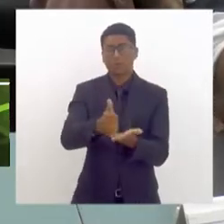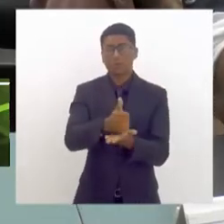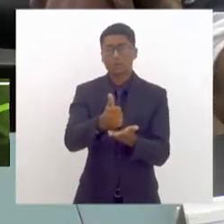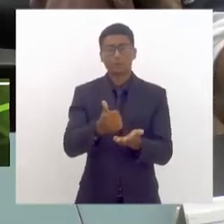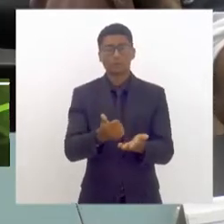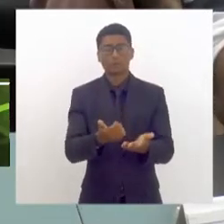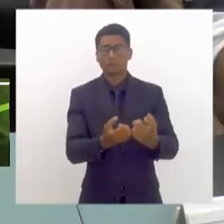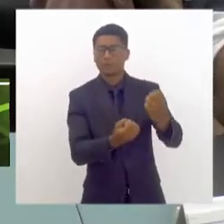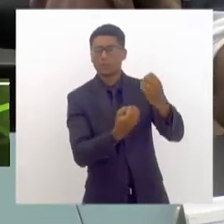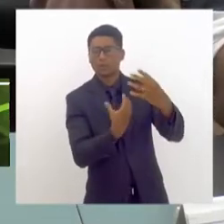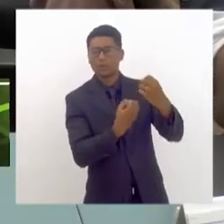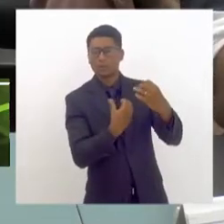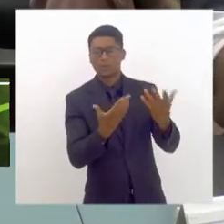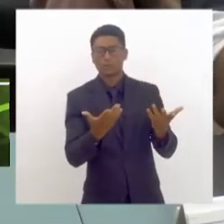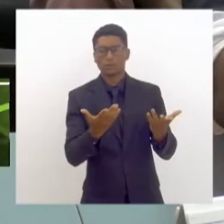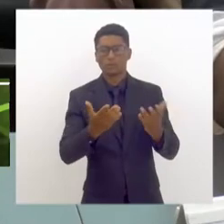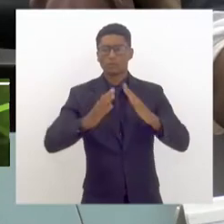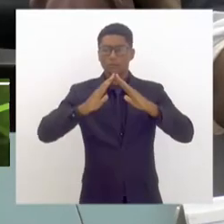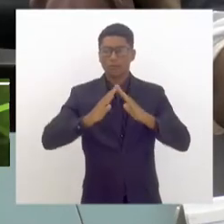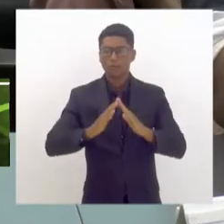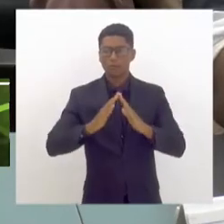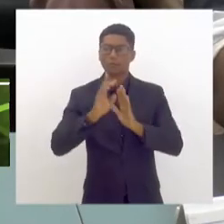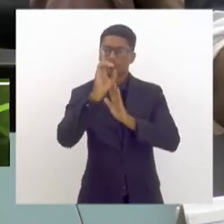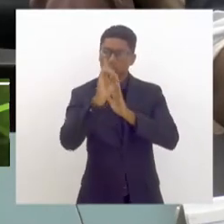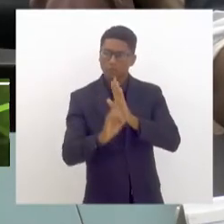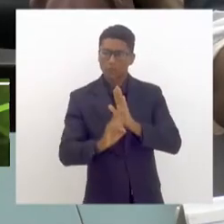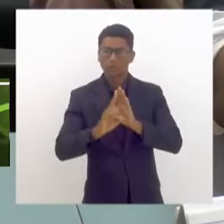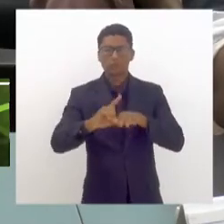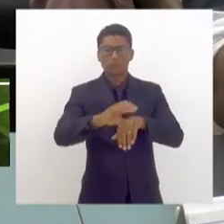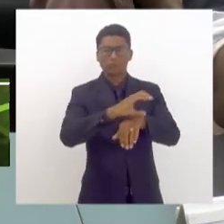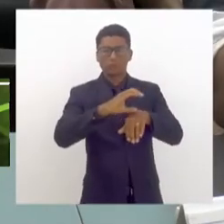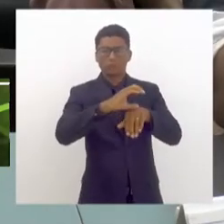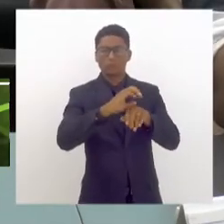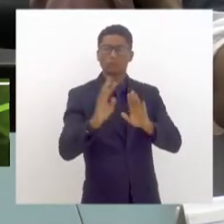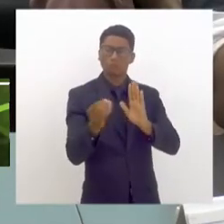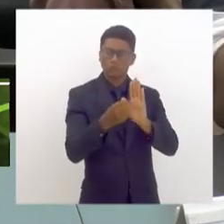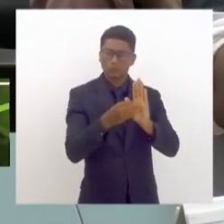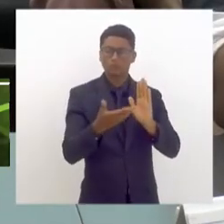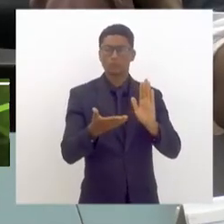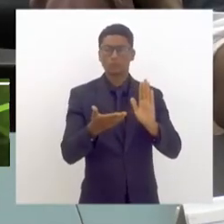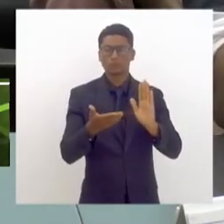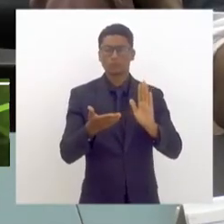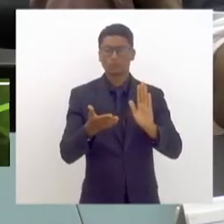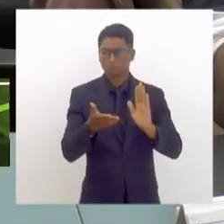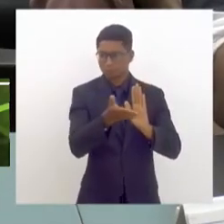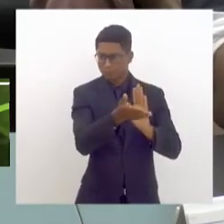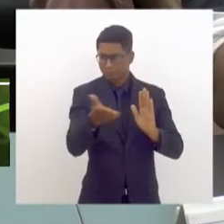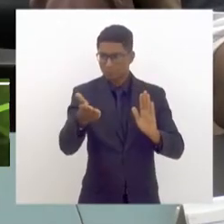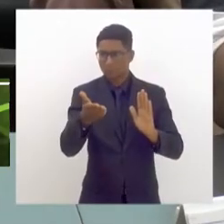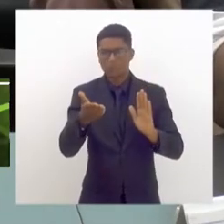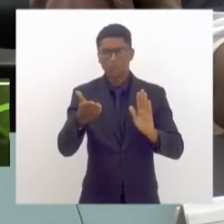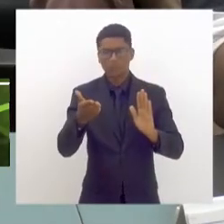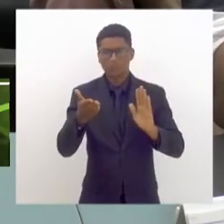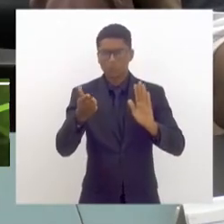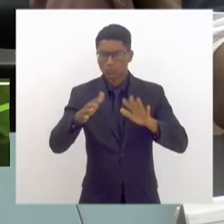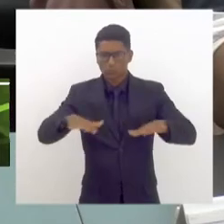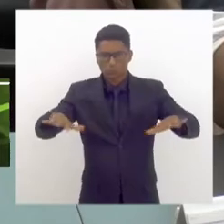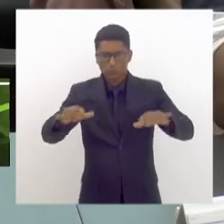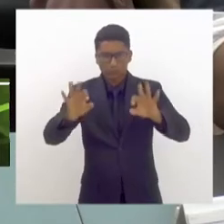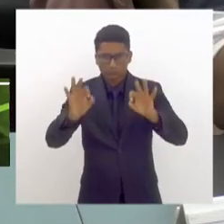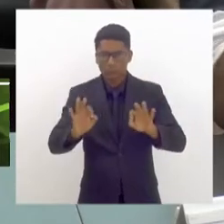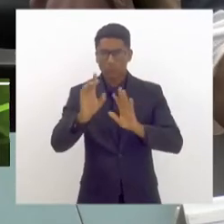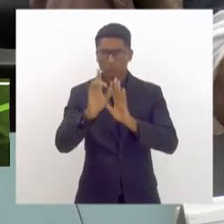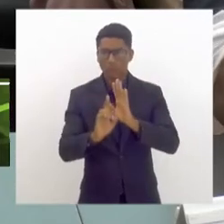são direitos fundamentais, constitucionais, e a gente não está conseguindo garantir esses direitos. E aí não é